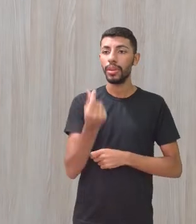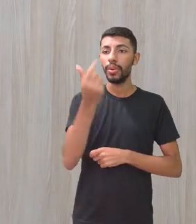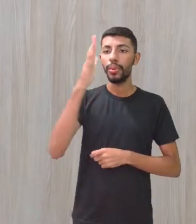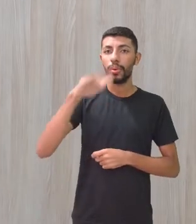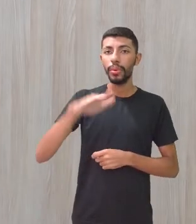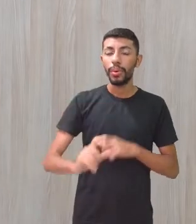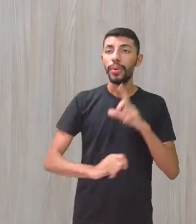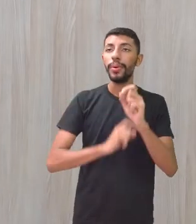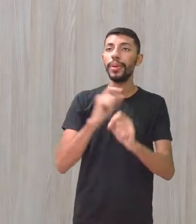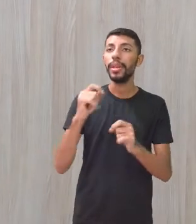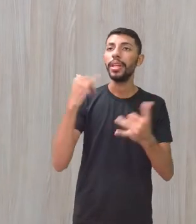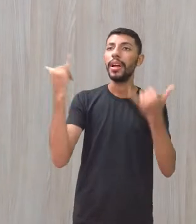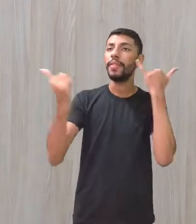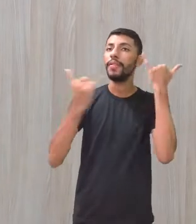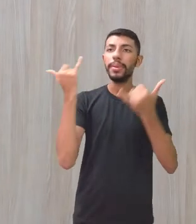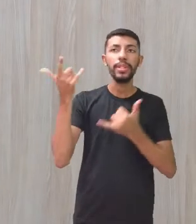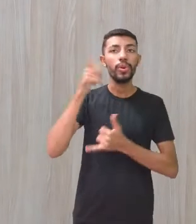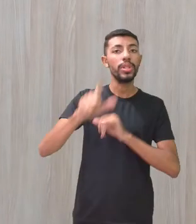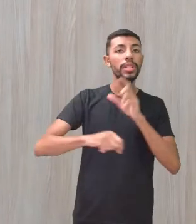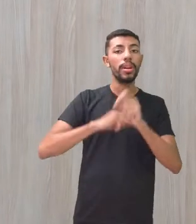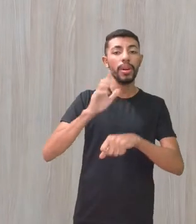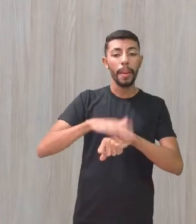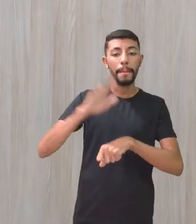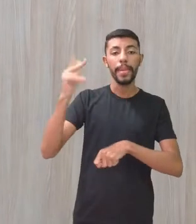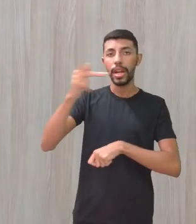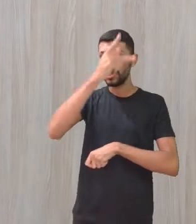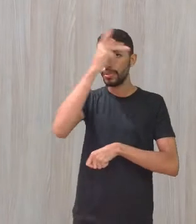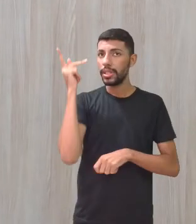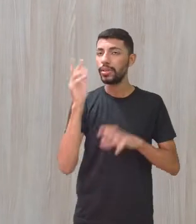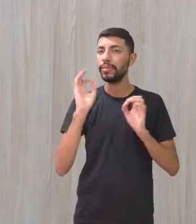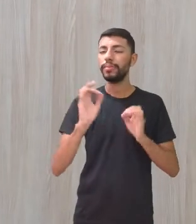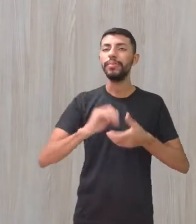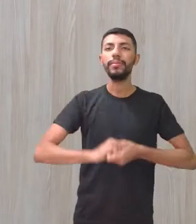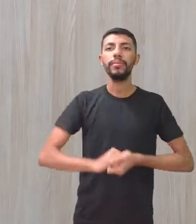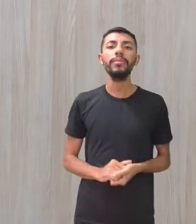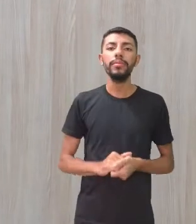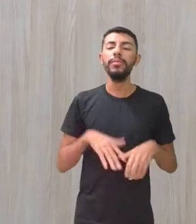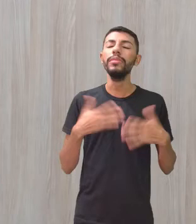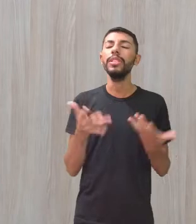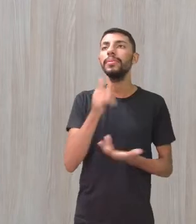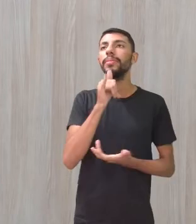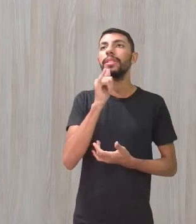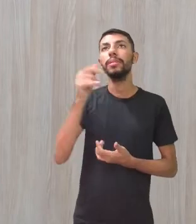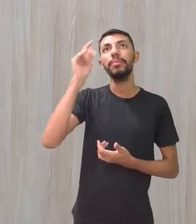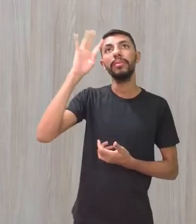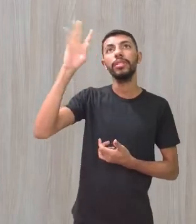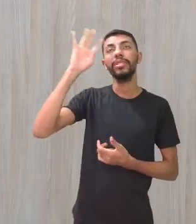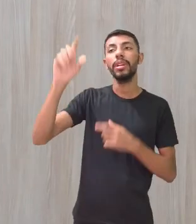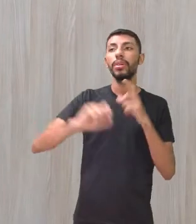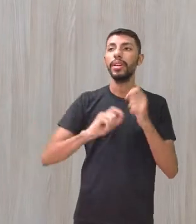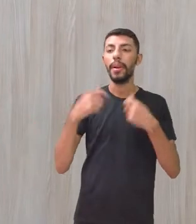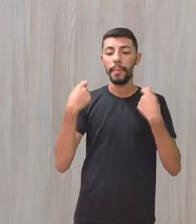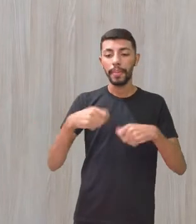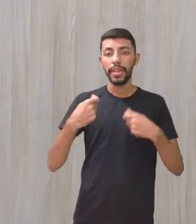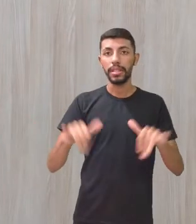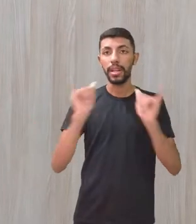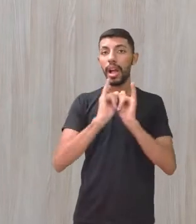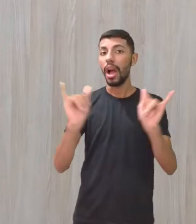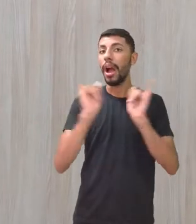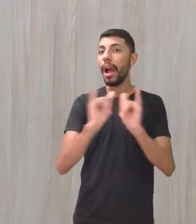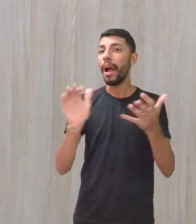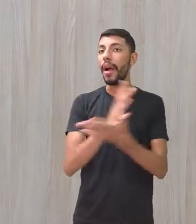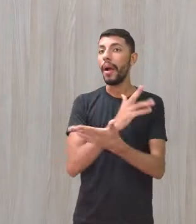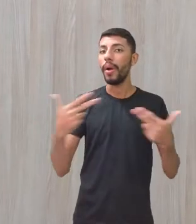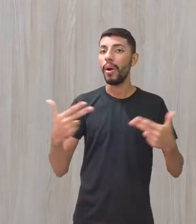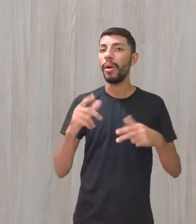essa informação chegue no maior número de pessoas. Porque vamos lá, imagina que eu tenho alguma coisa para anunciar, informar a